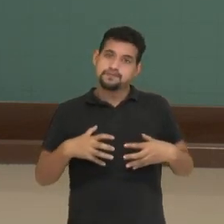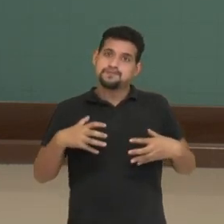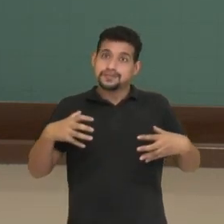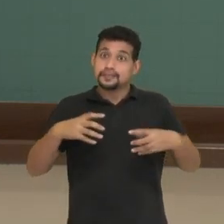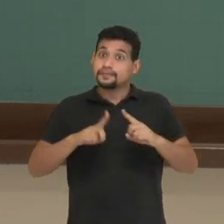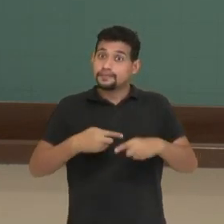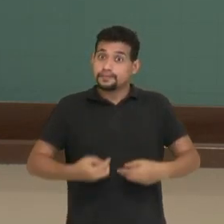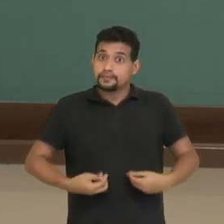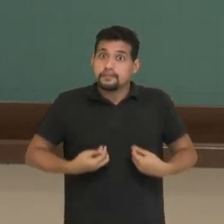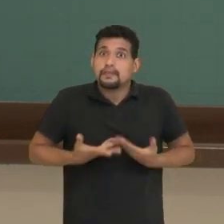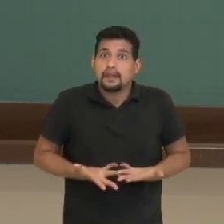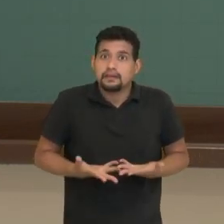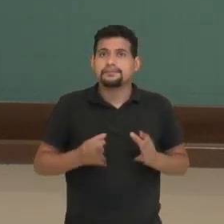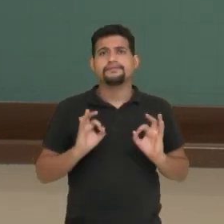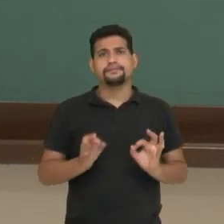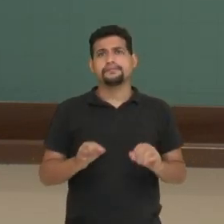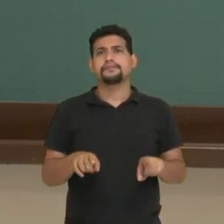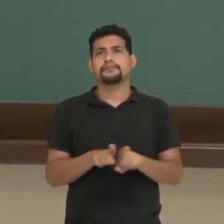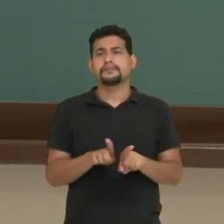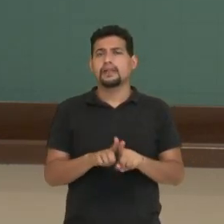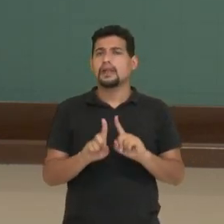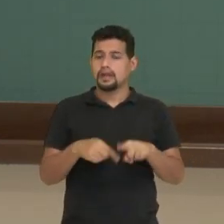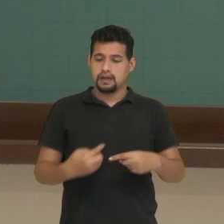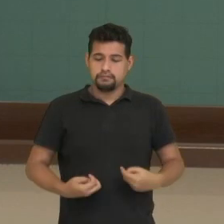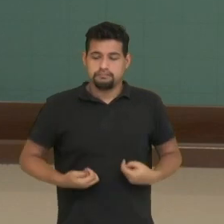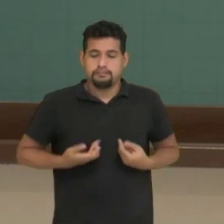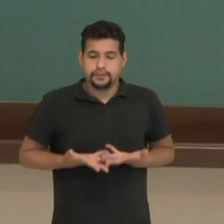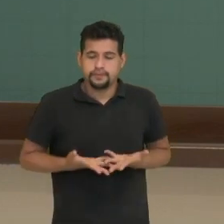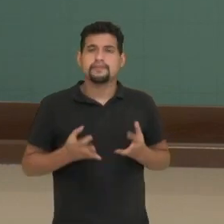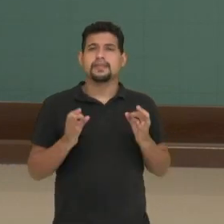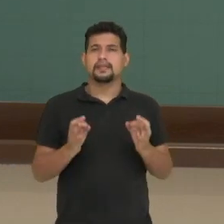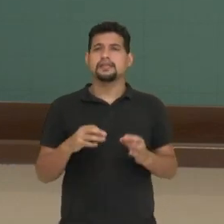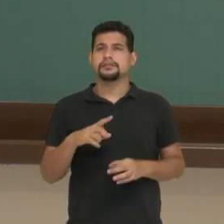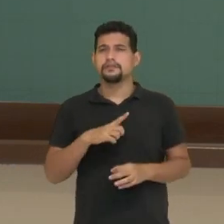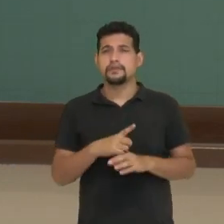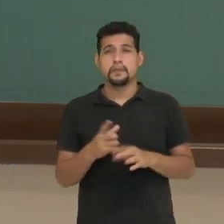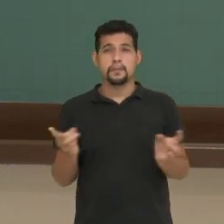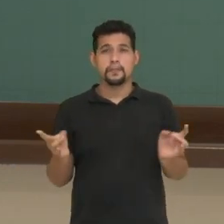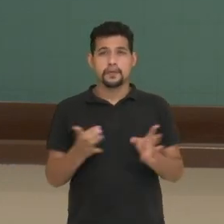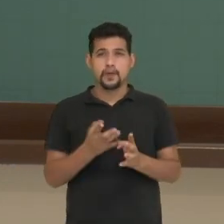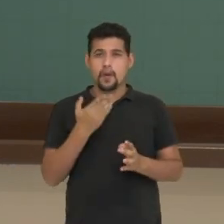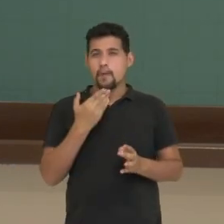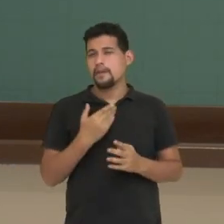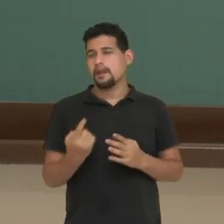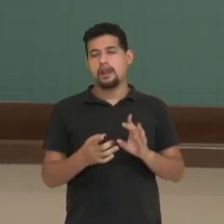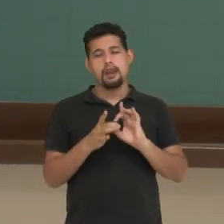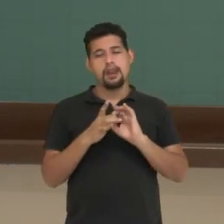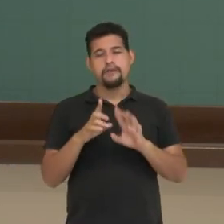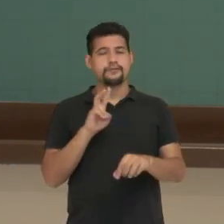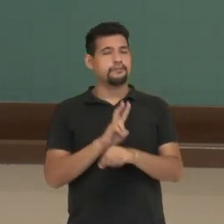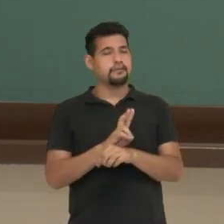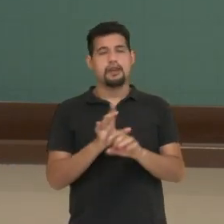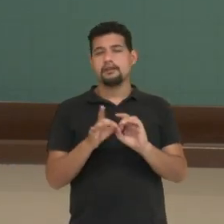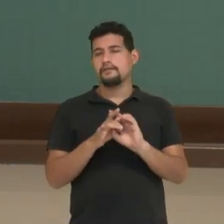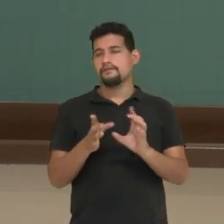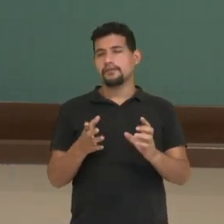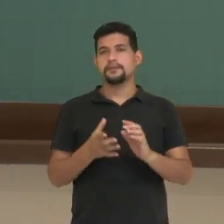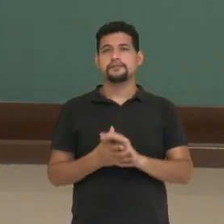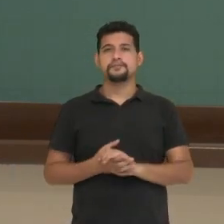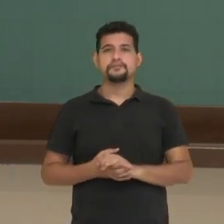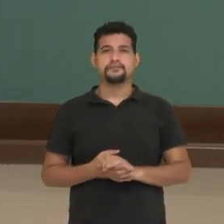vai sair, né, de fato dessa bolsa quando ele estiver pronto para se alimentar sozinho, para se cuidar sozinho,